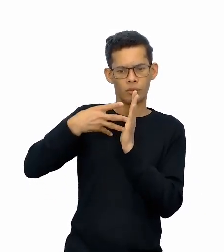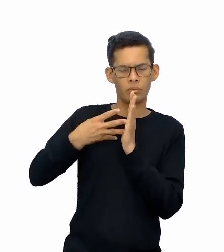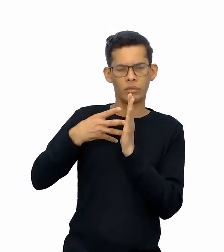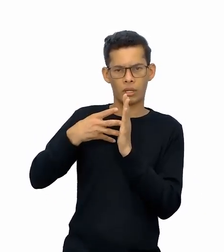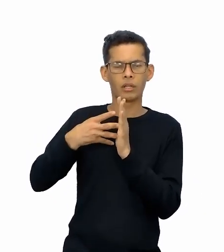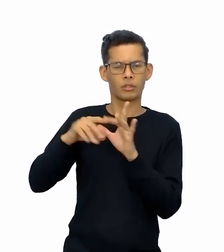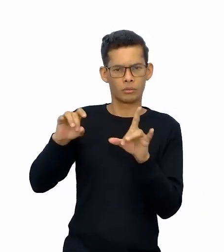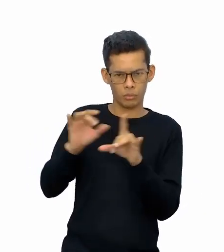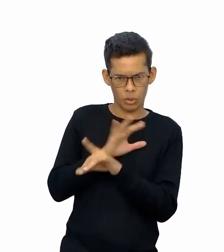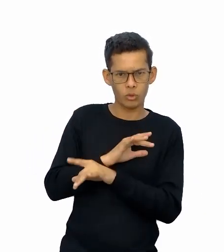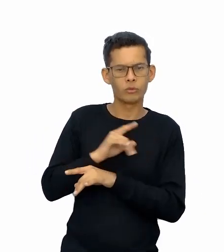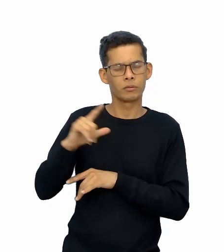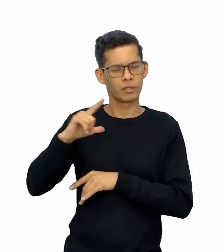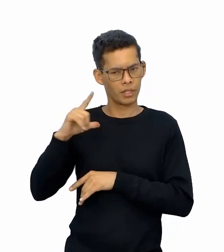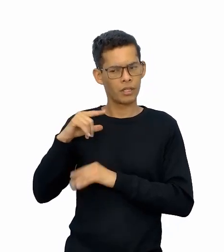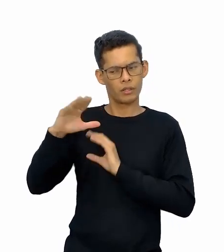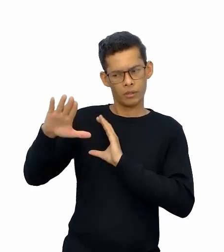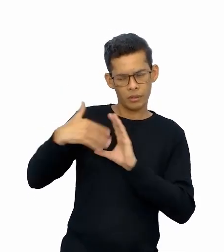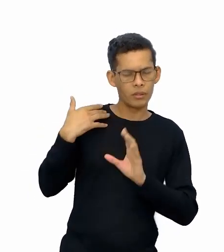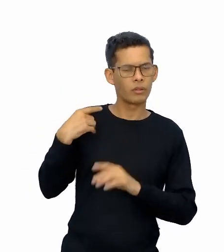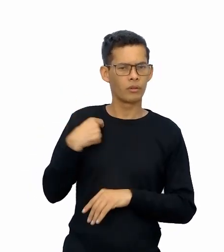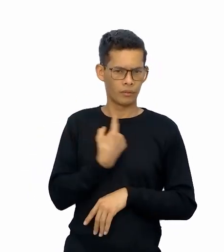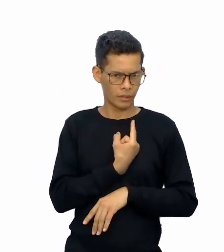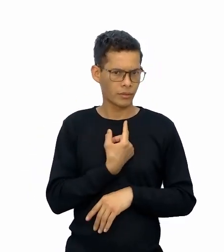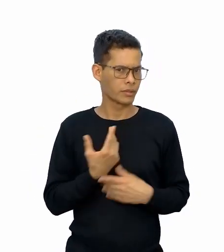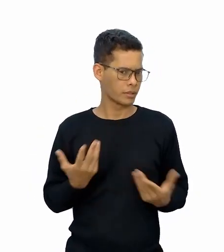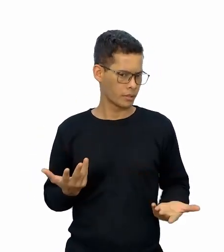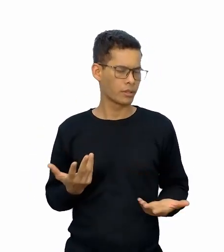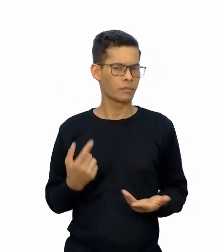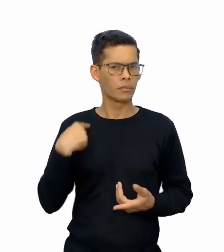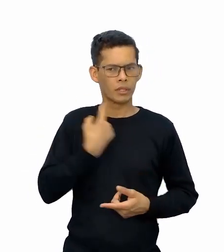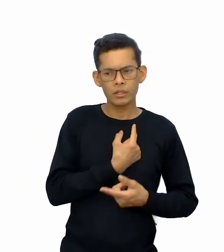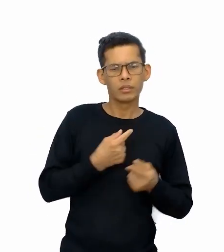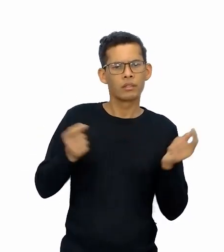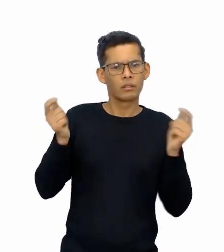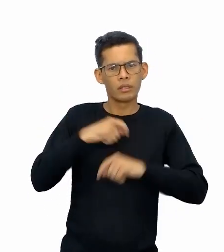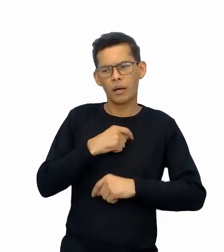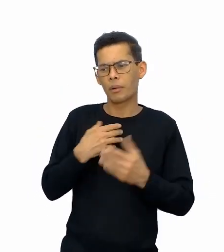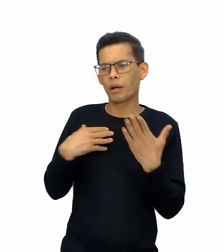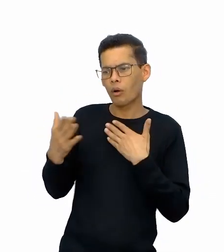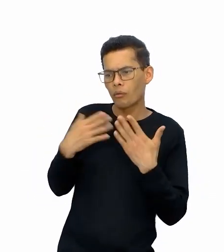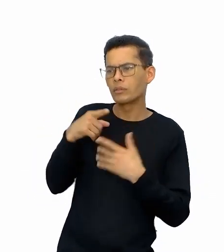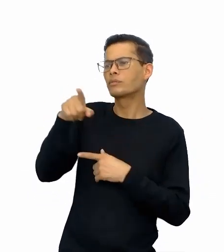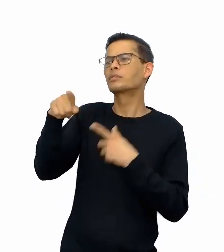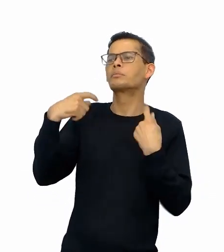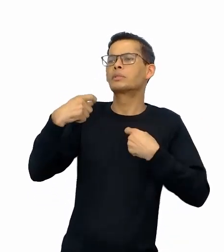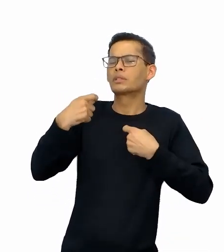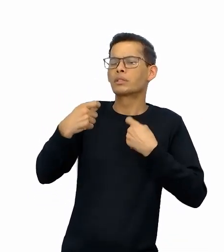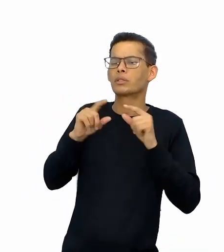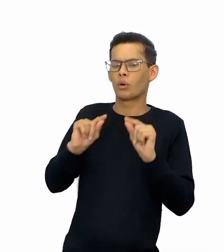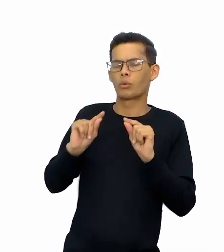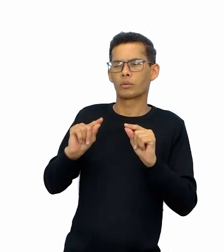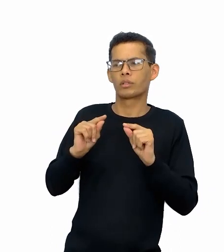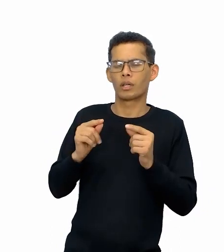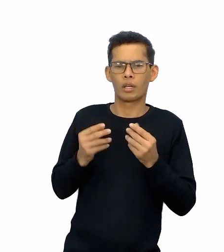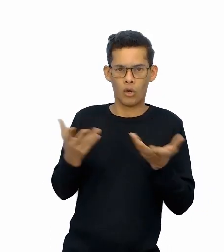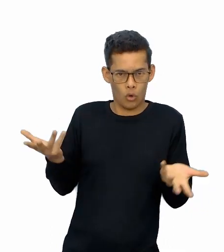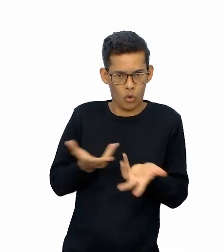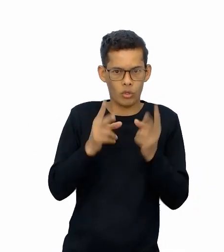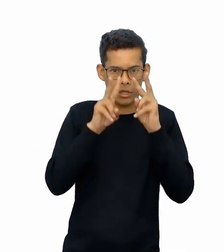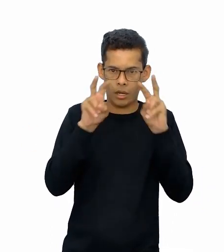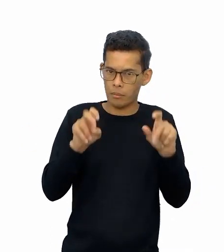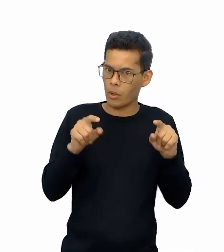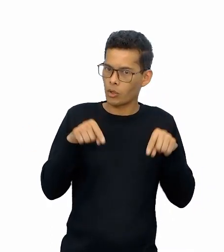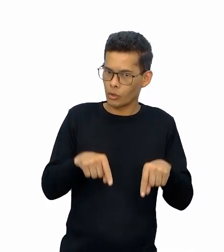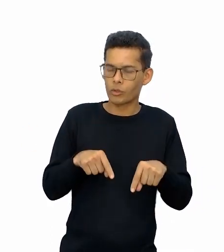formulário, hoje está difícil, pelo nosso formulário, para que a gente possa saber o que vocês estão precisando, como a pauta de hoje, que